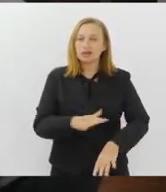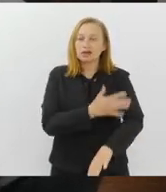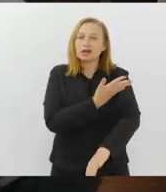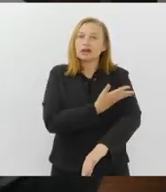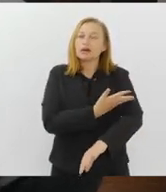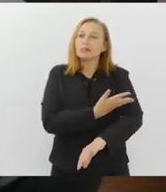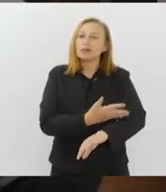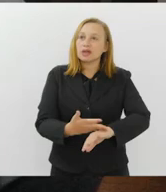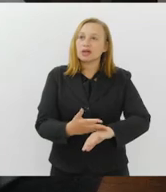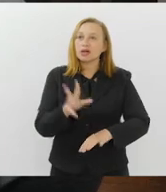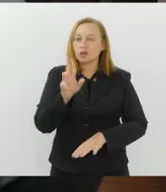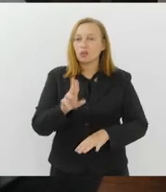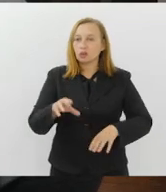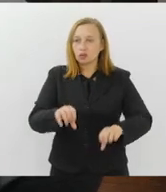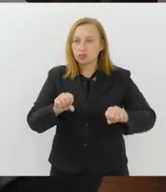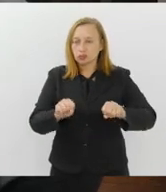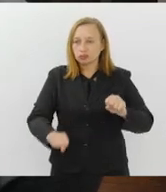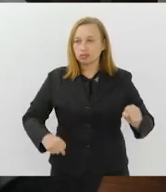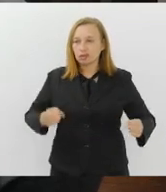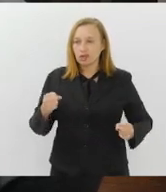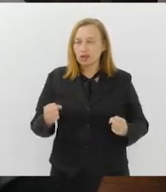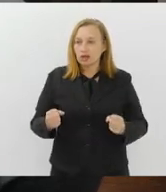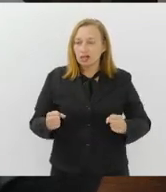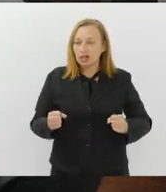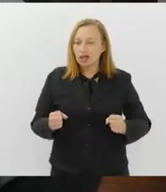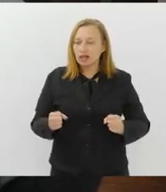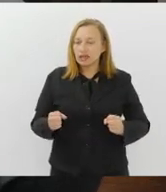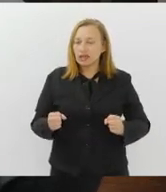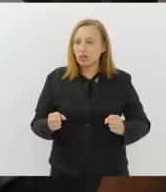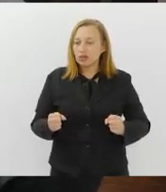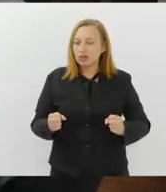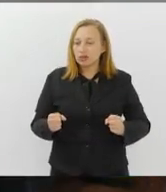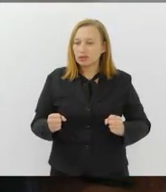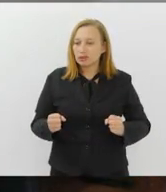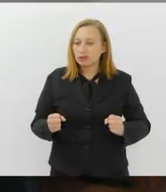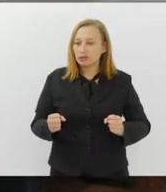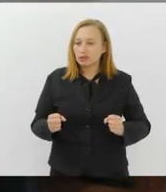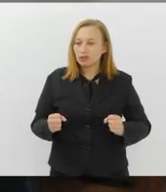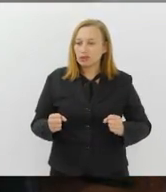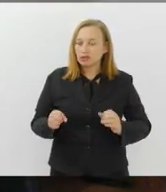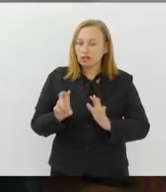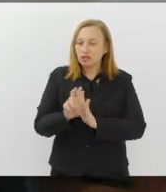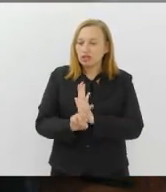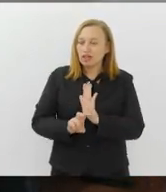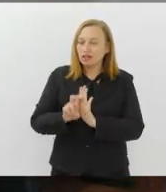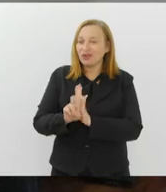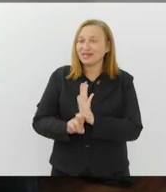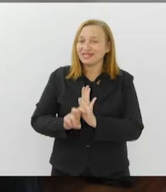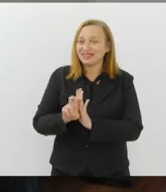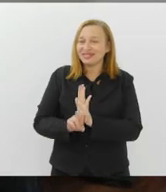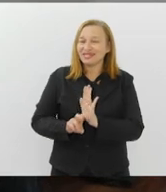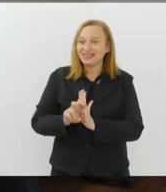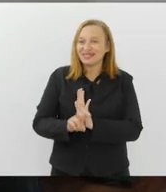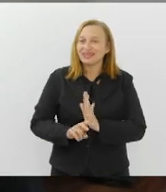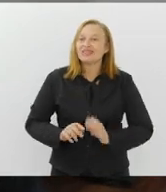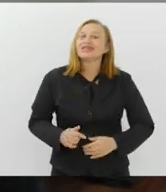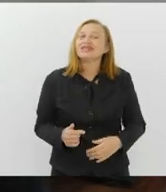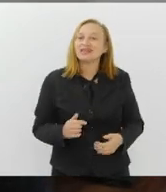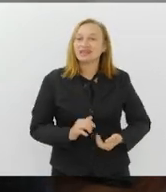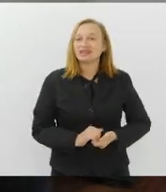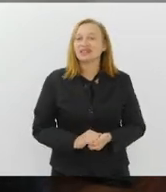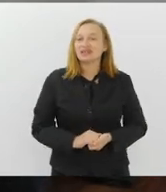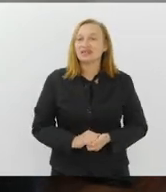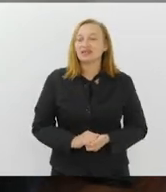rodas. Bom, eu queria assim, relatar que, na diretoria da pessoa com deficiência, na OAB do Rio de Janeiro, nós recebemos